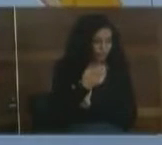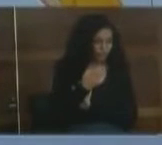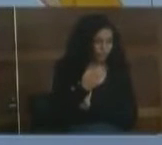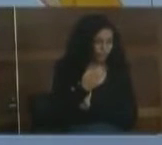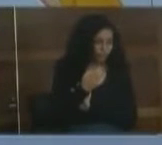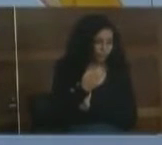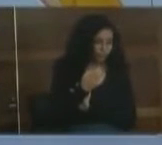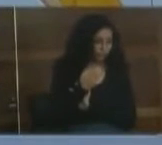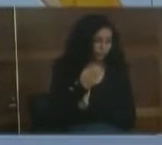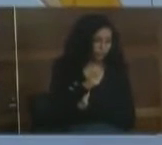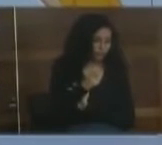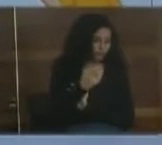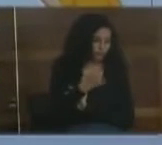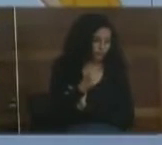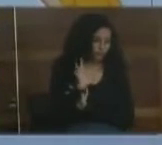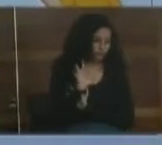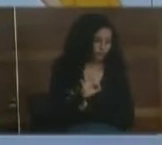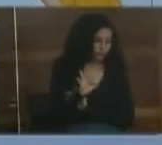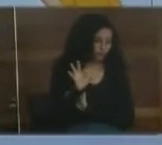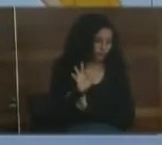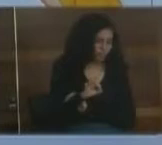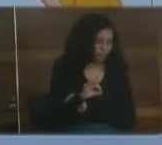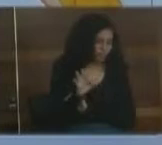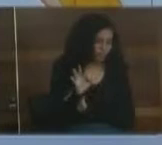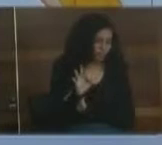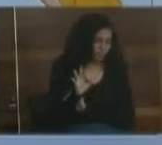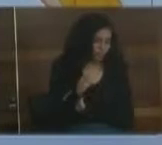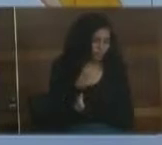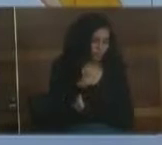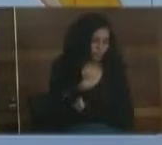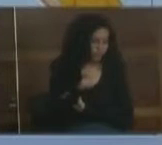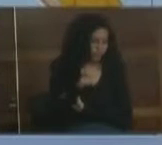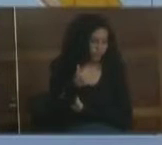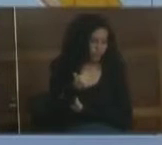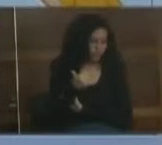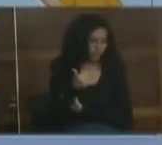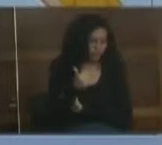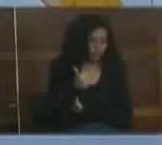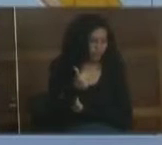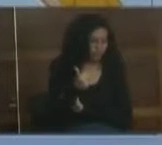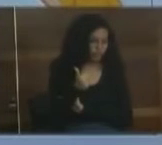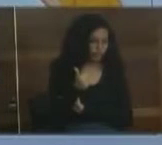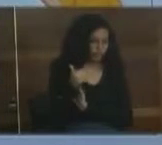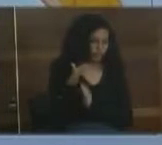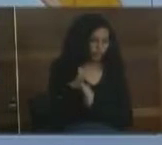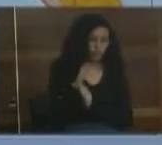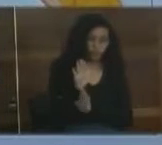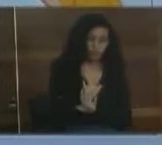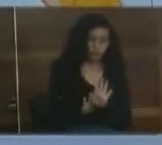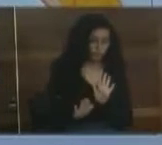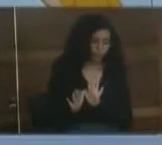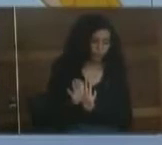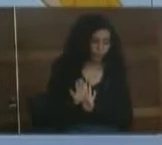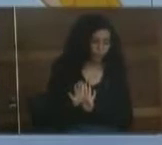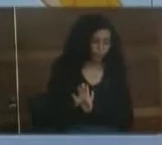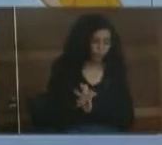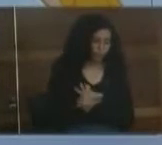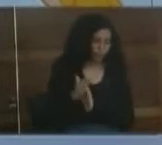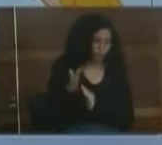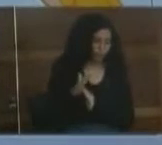54 por cento o limite máximo 51,3 por cento o limite prudencial